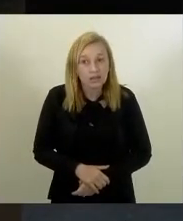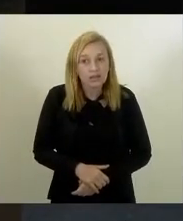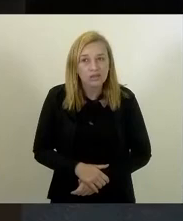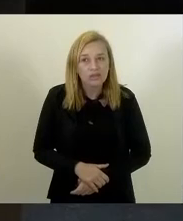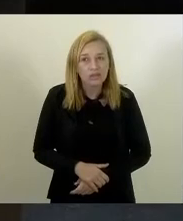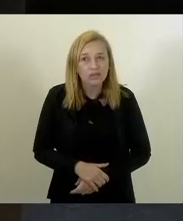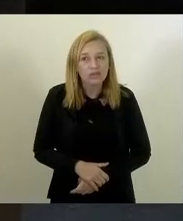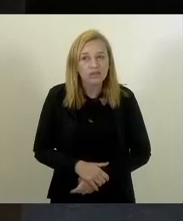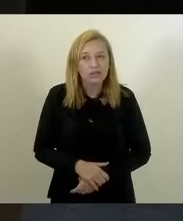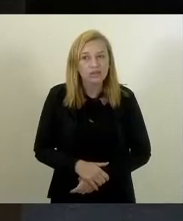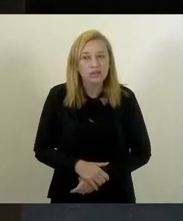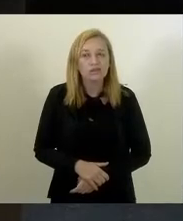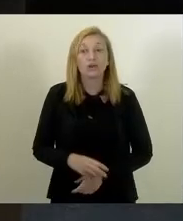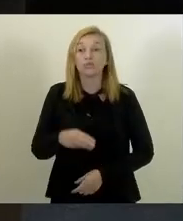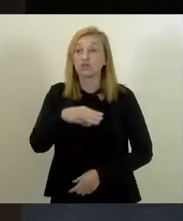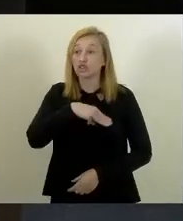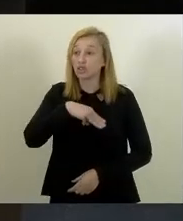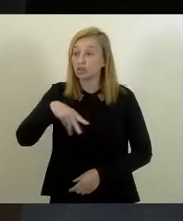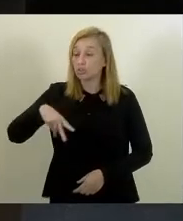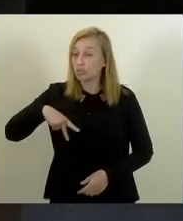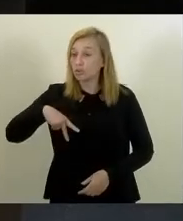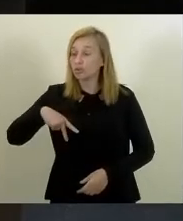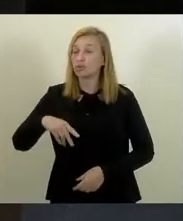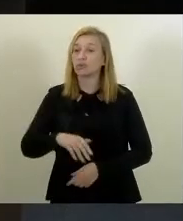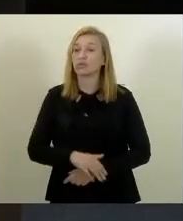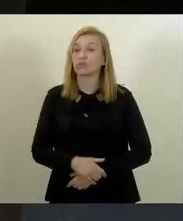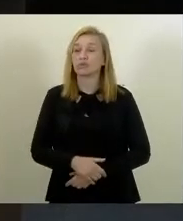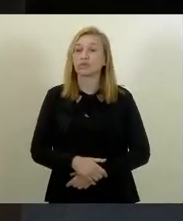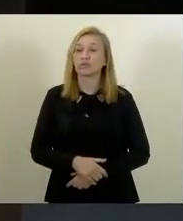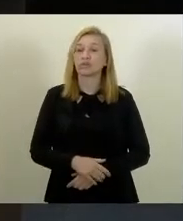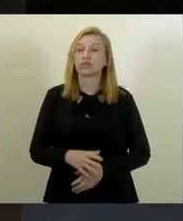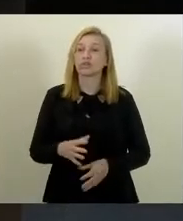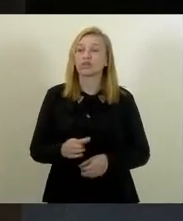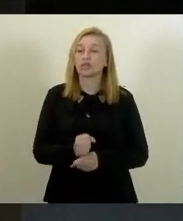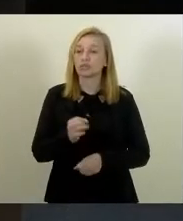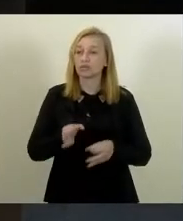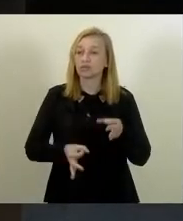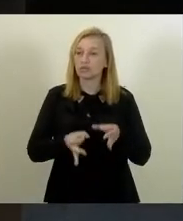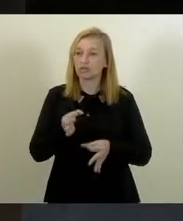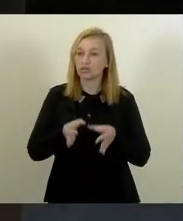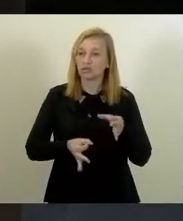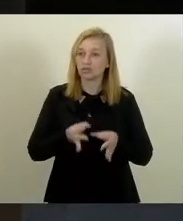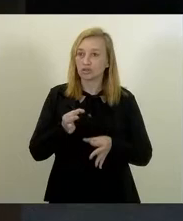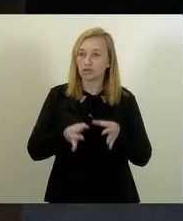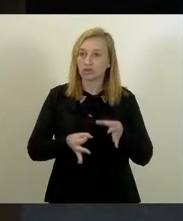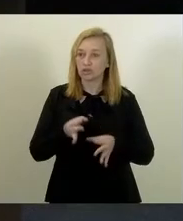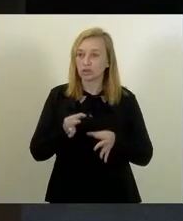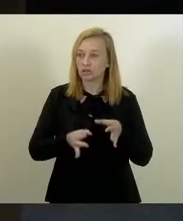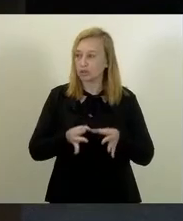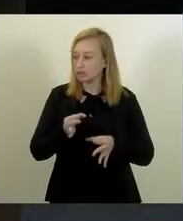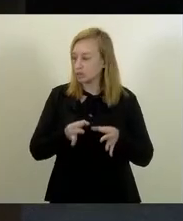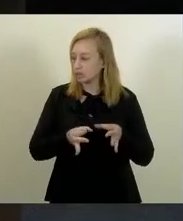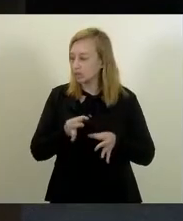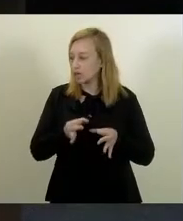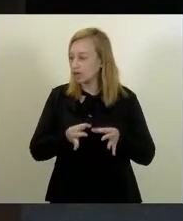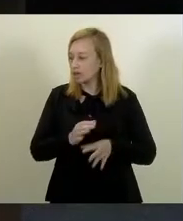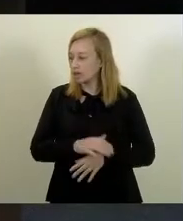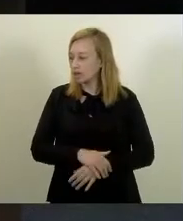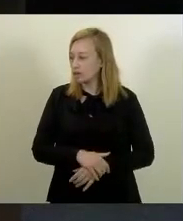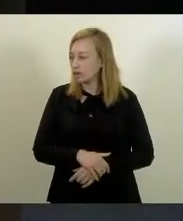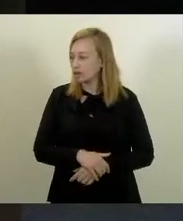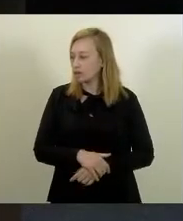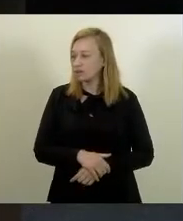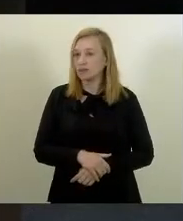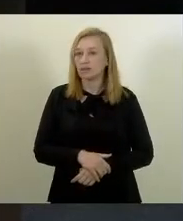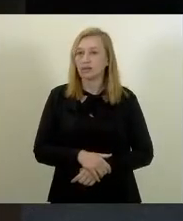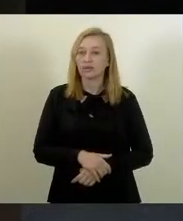fez para o Ministério Público e o Tribunal de Justiça, eu gostaria de saber como é que um